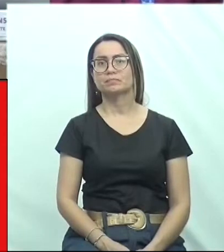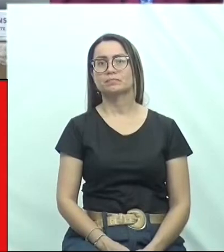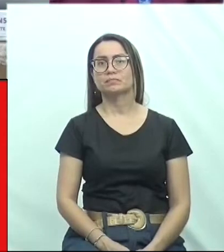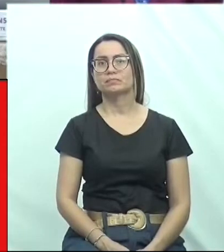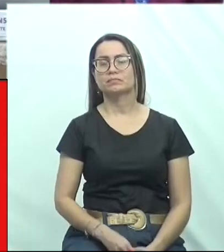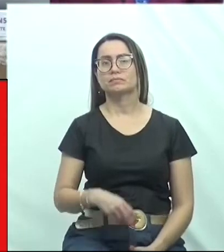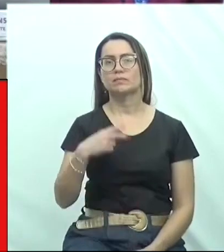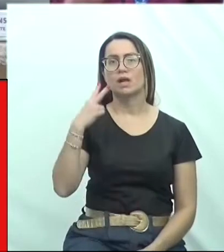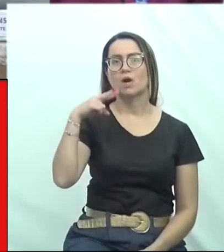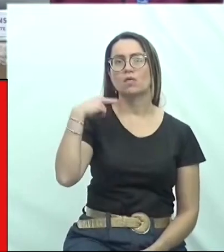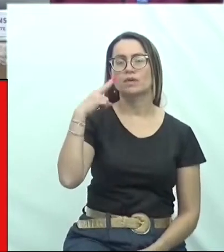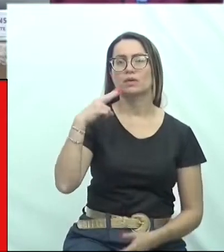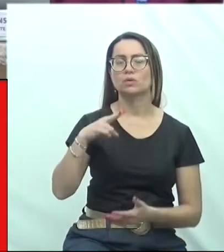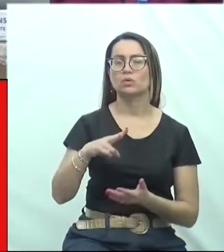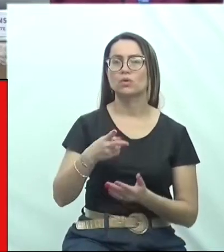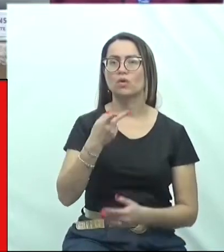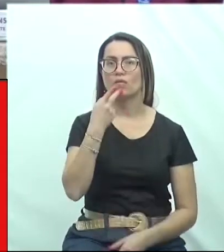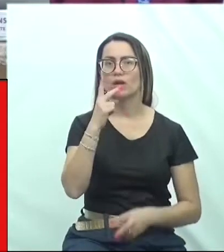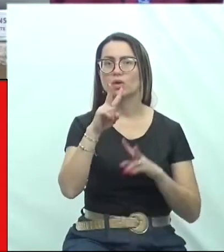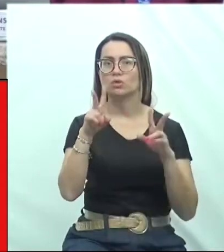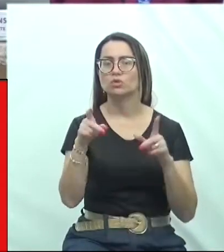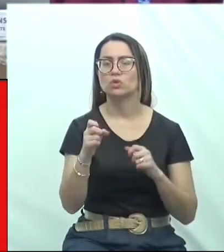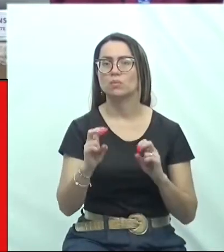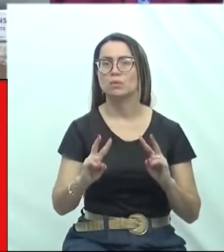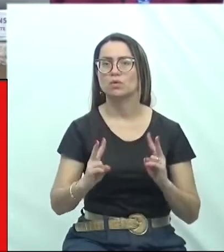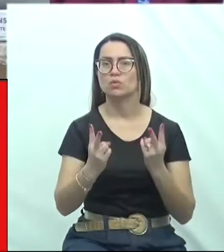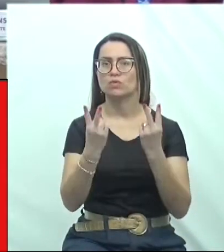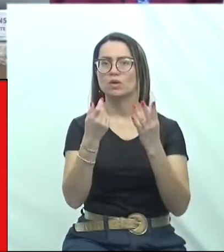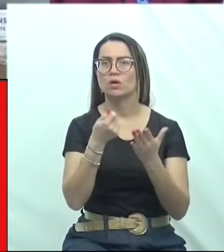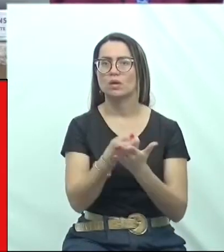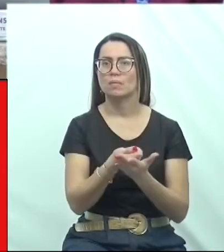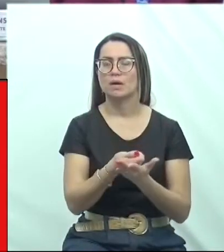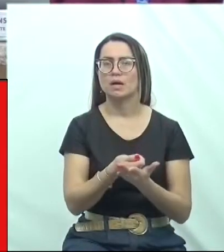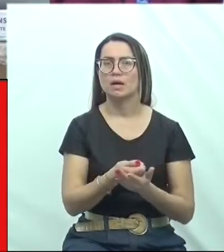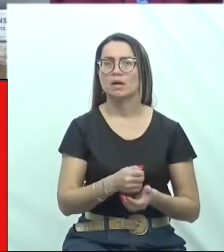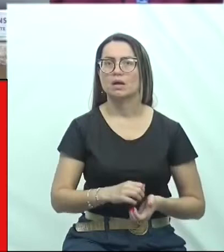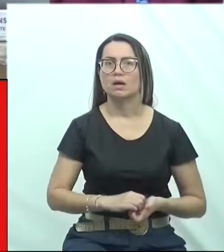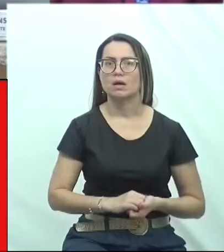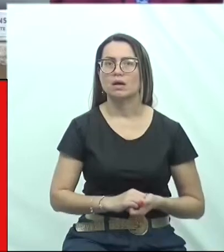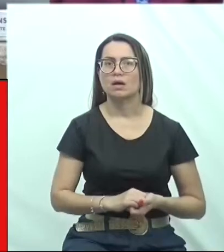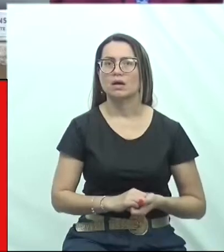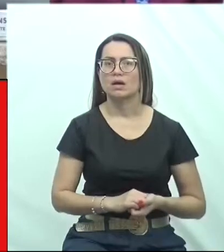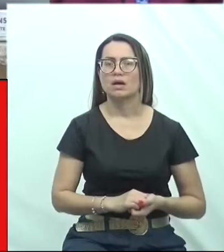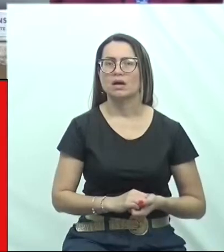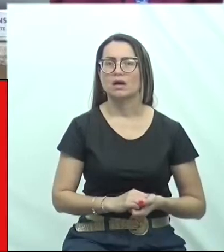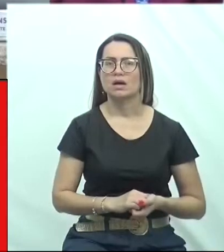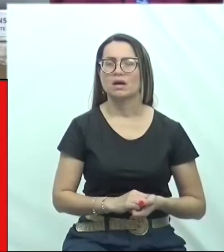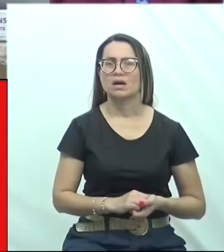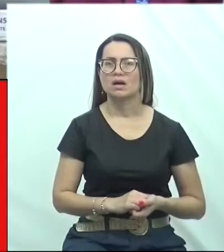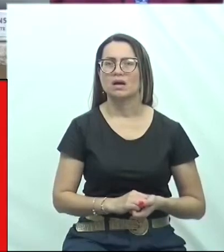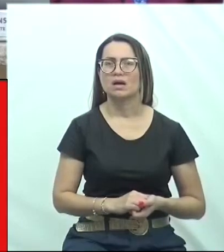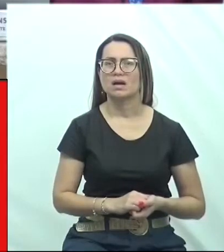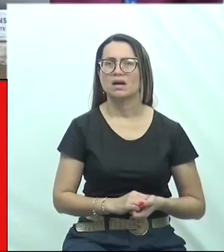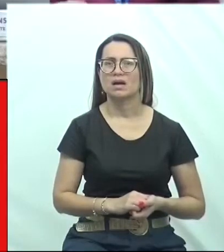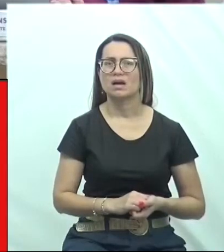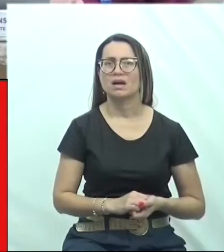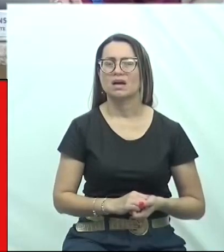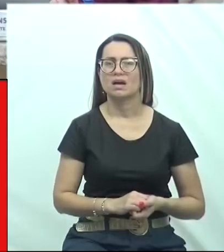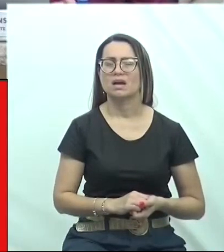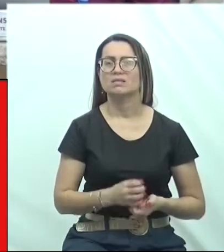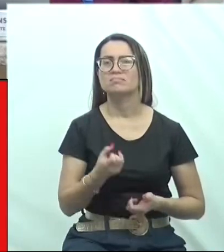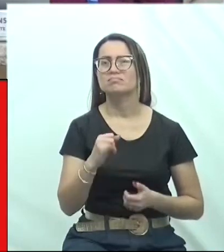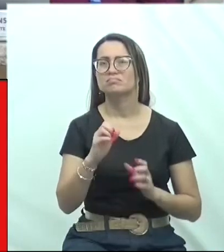O vereador levantou ali a questão dos valores, né? É, até se pudéssemos colocar aquele vídeo, só que